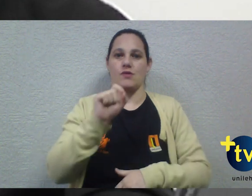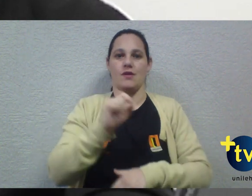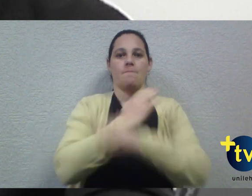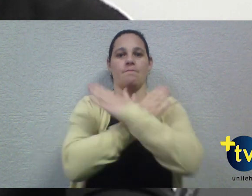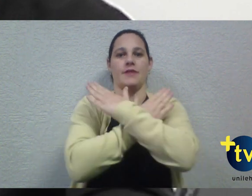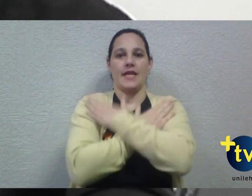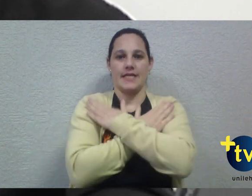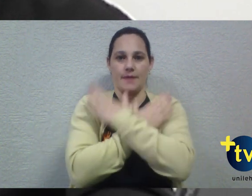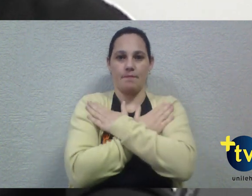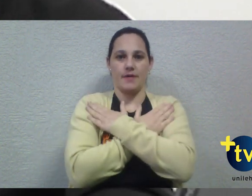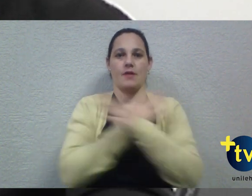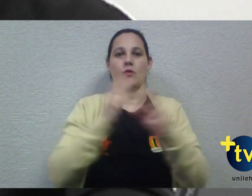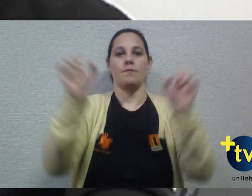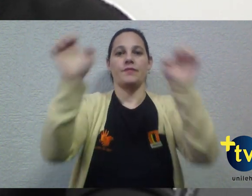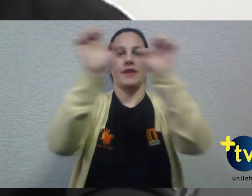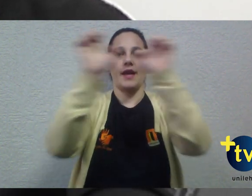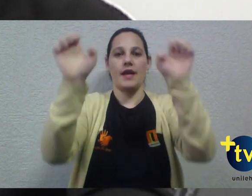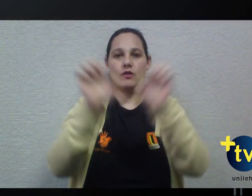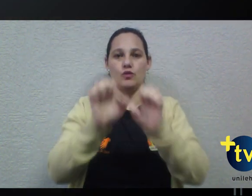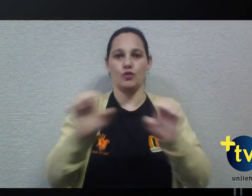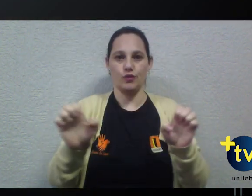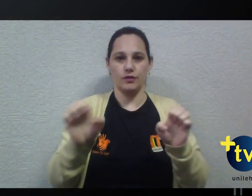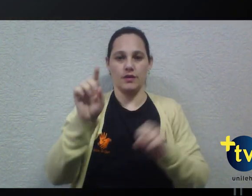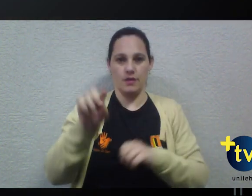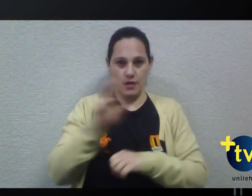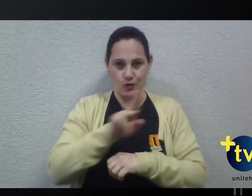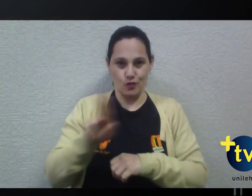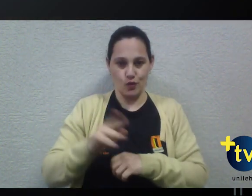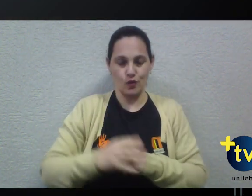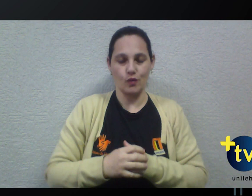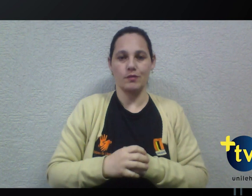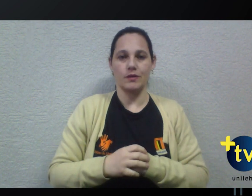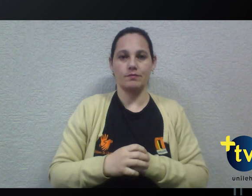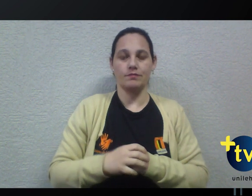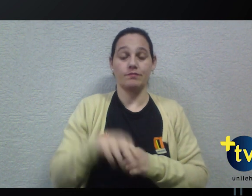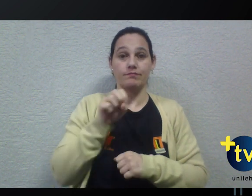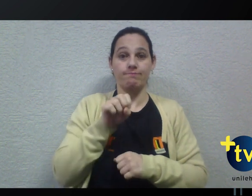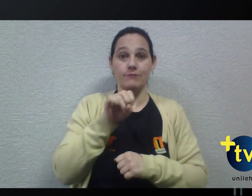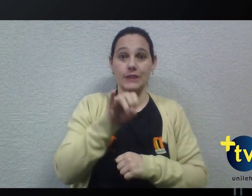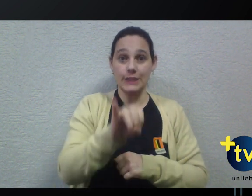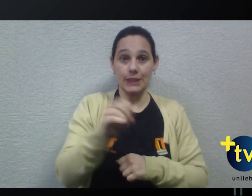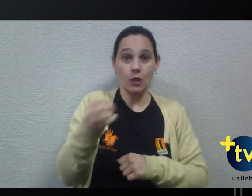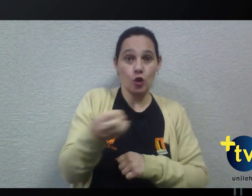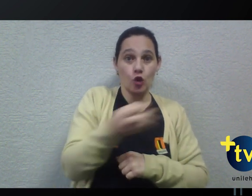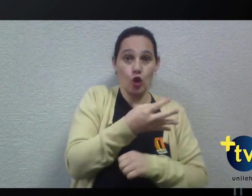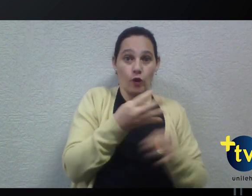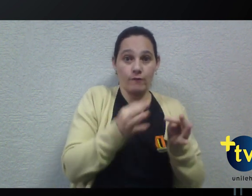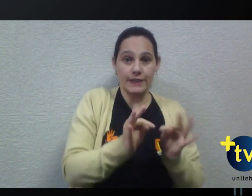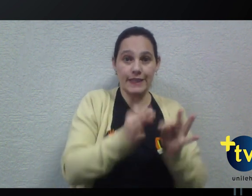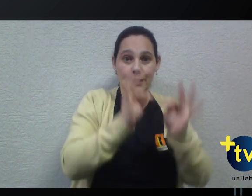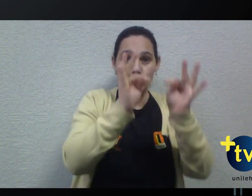estrutural. Como que funciona essa questão? Significa novas tecnologias